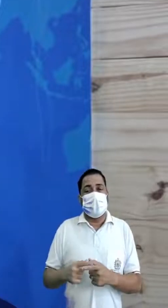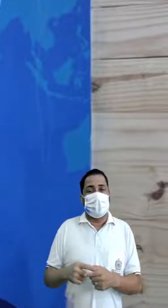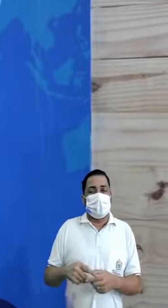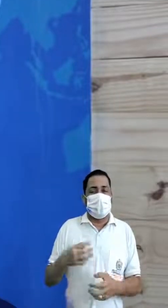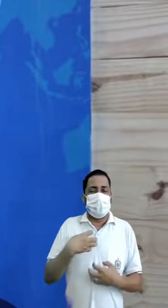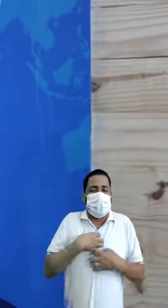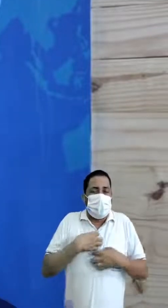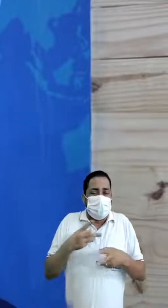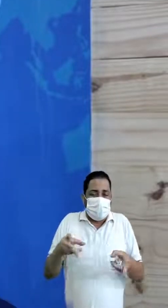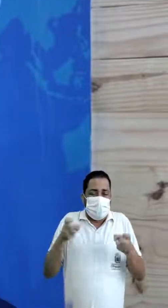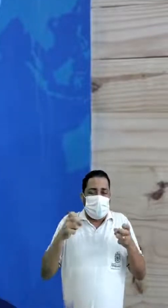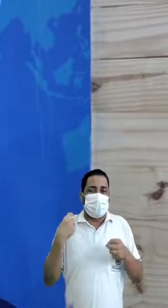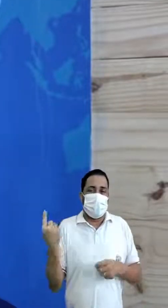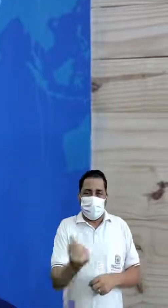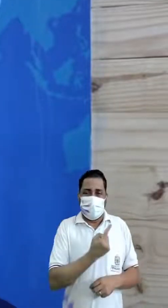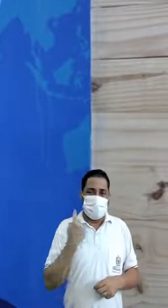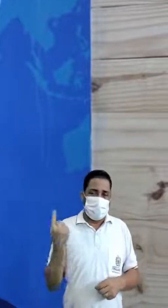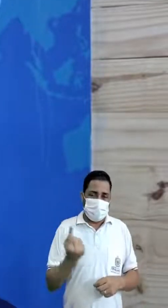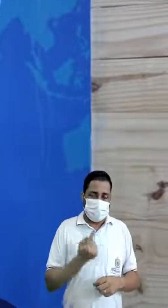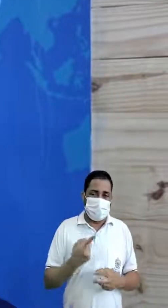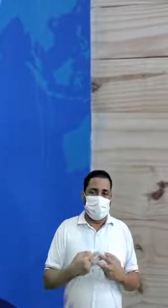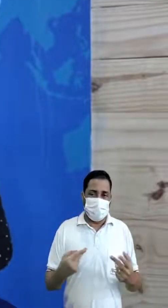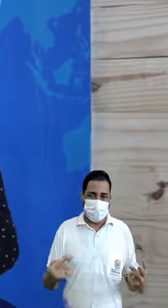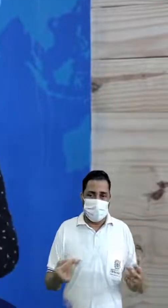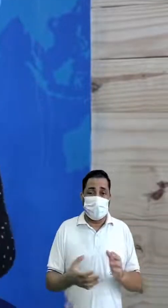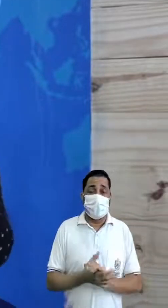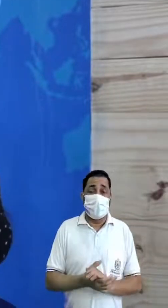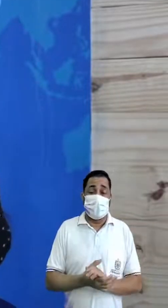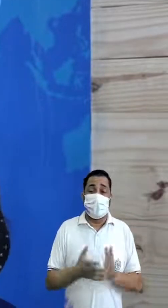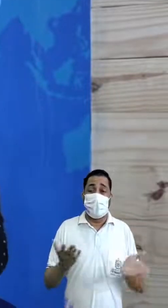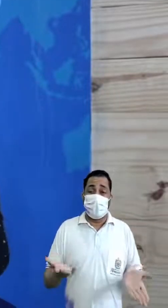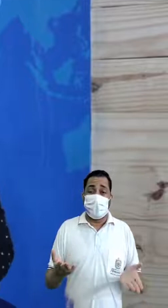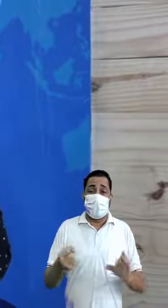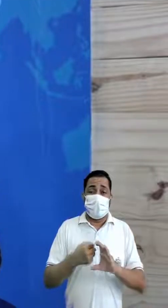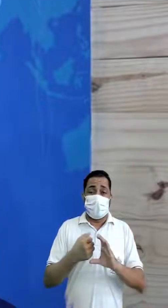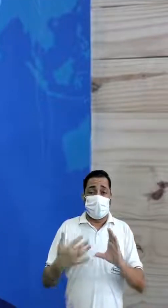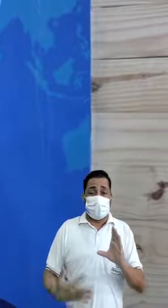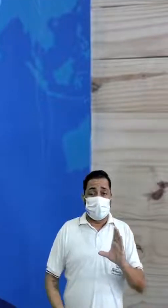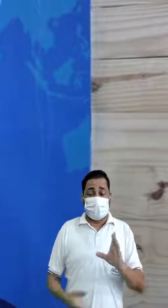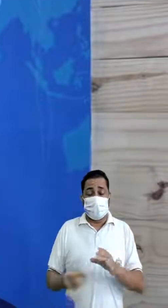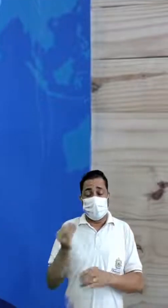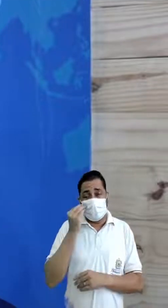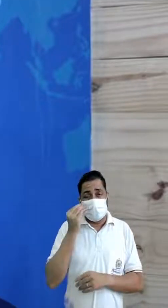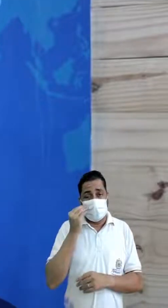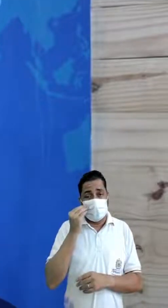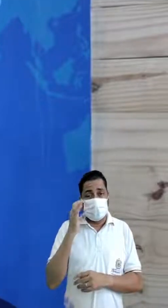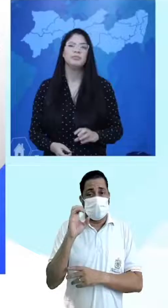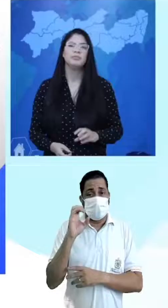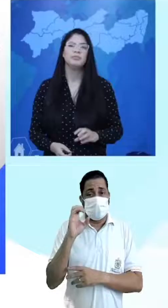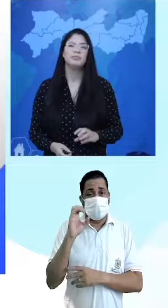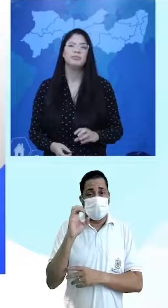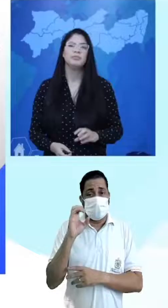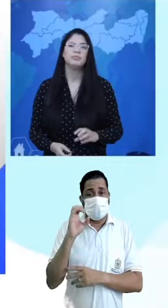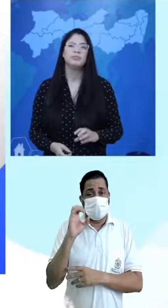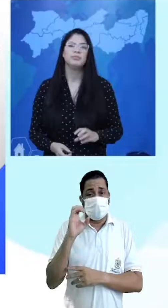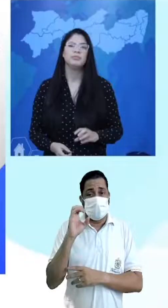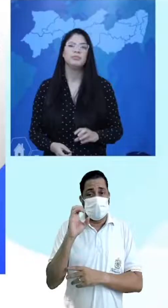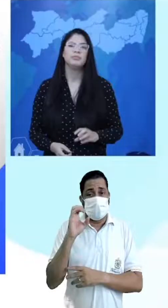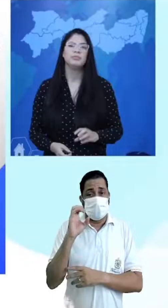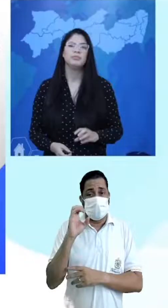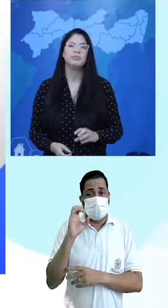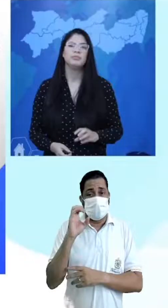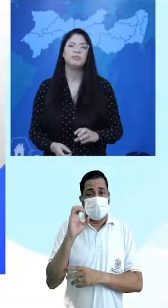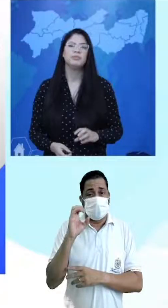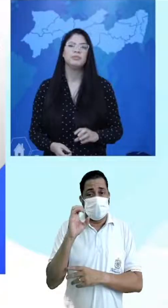nosso redor. Então, agora nós vamos para a caracterização da perspectiva cônica, certo? Uma